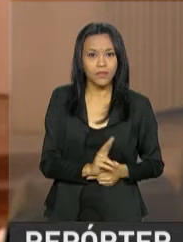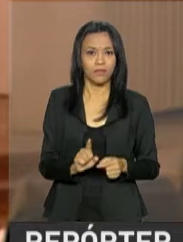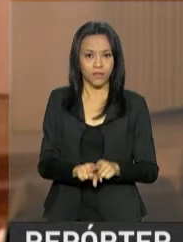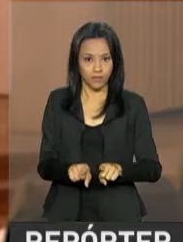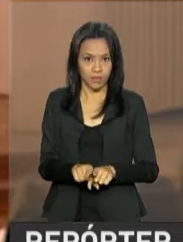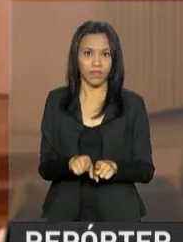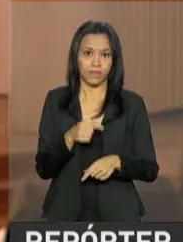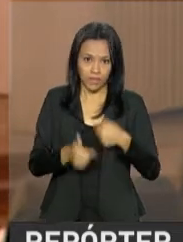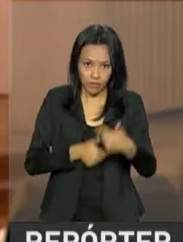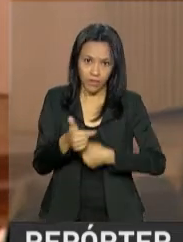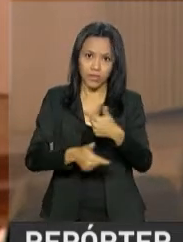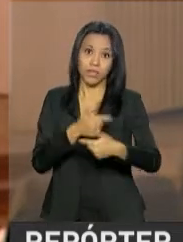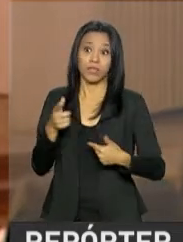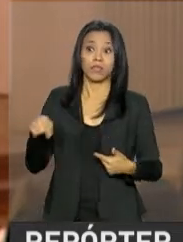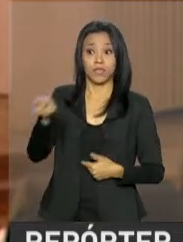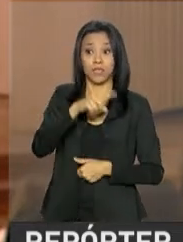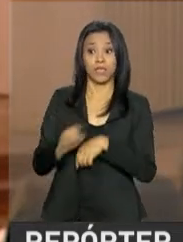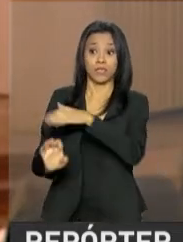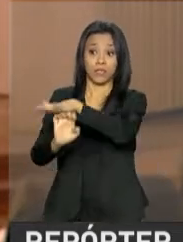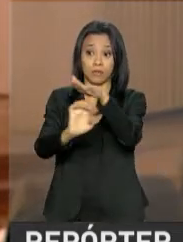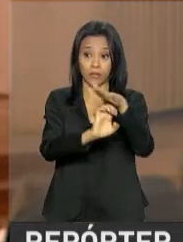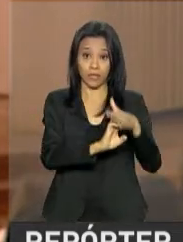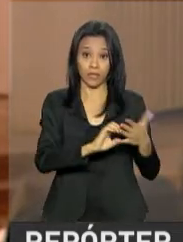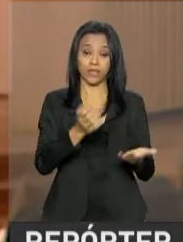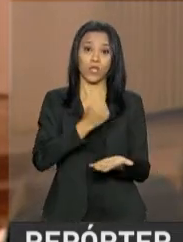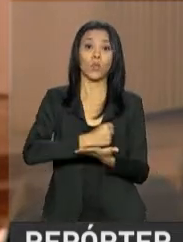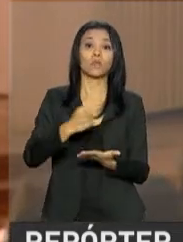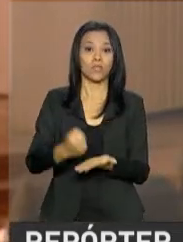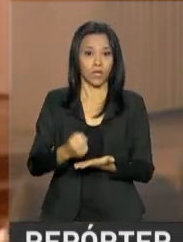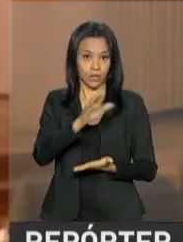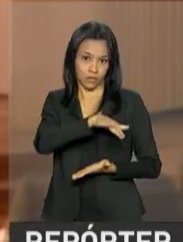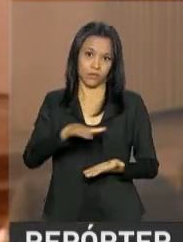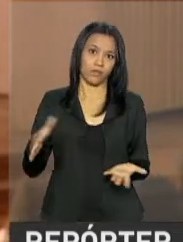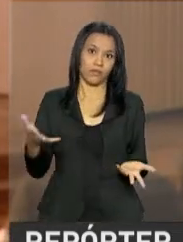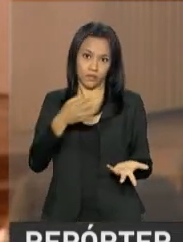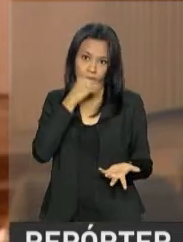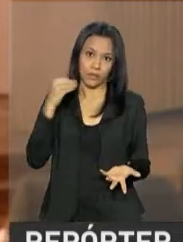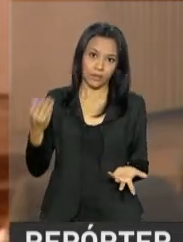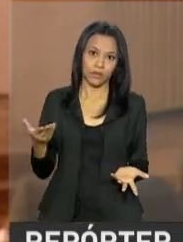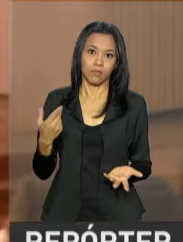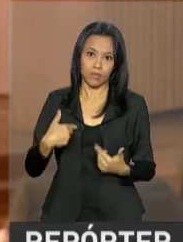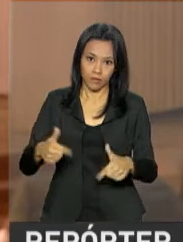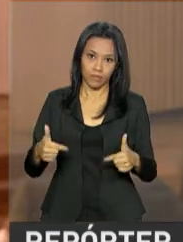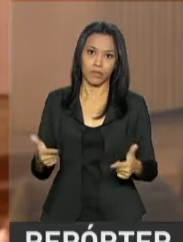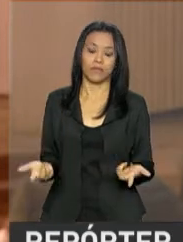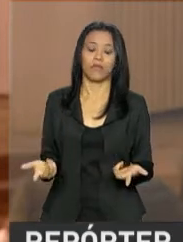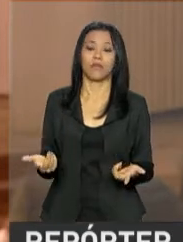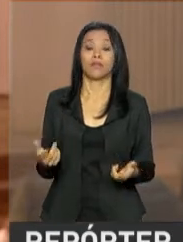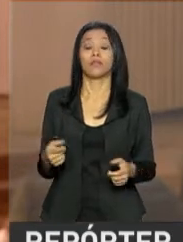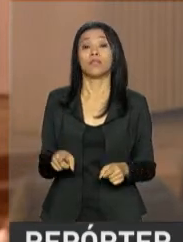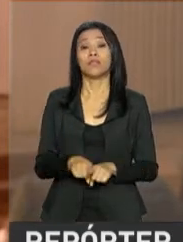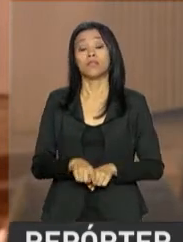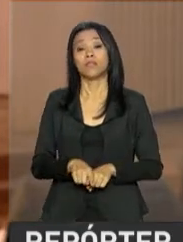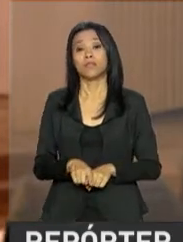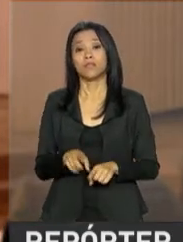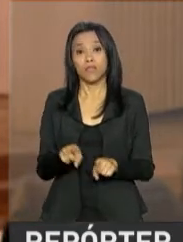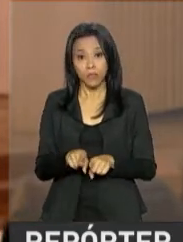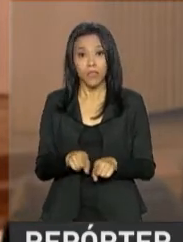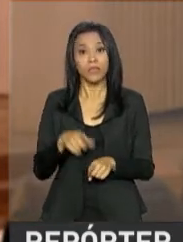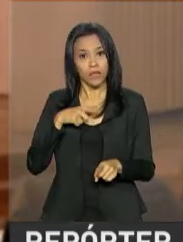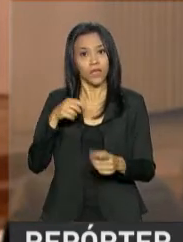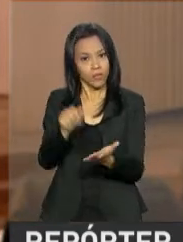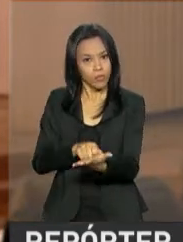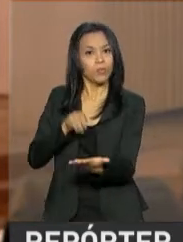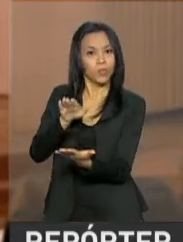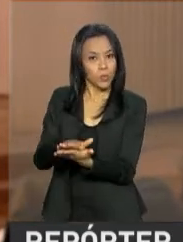das empresas que empregam esse tipo de força de trabalho e fé e correspondente afastamento do menor e ea penalização